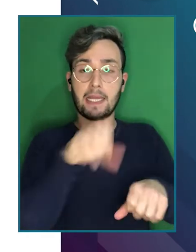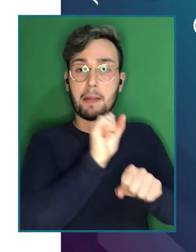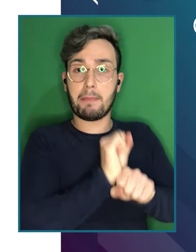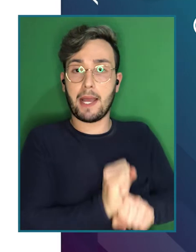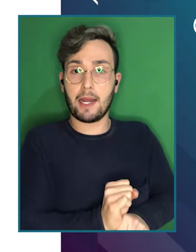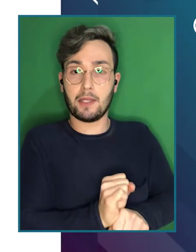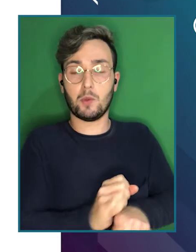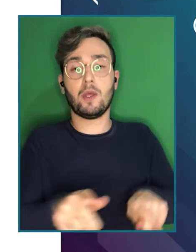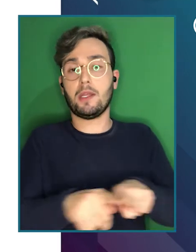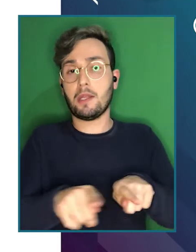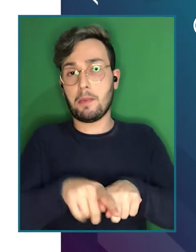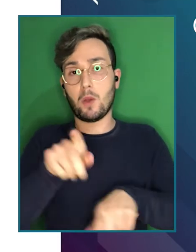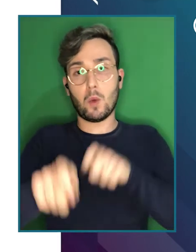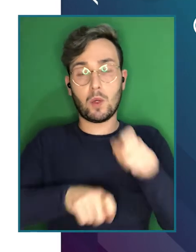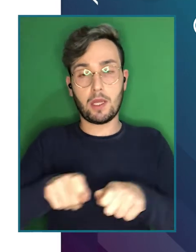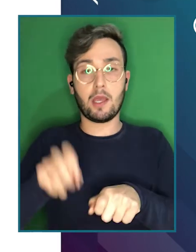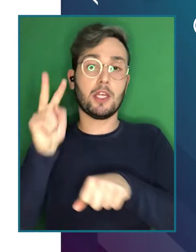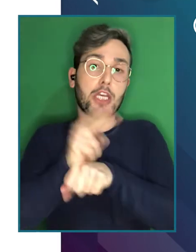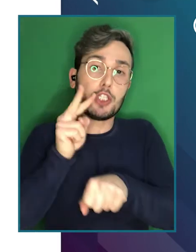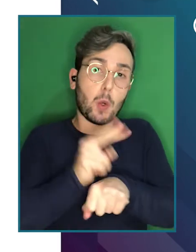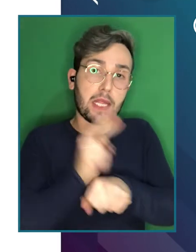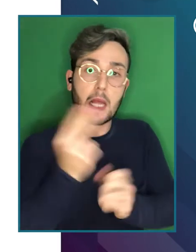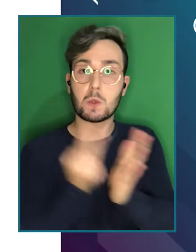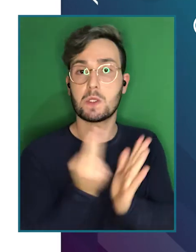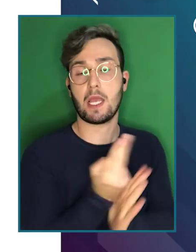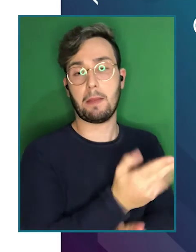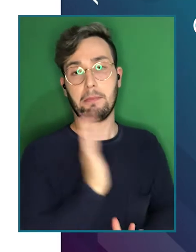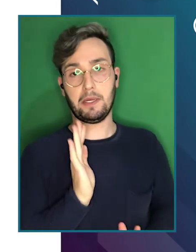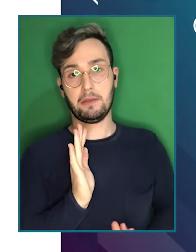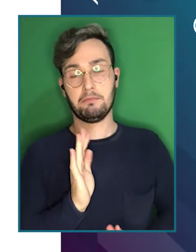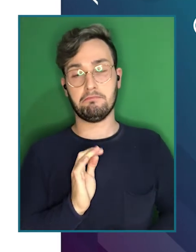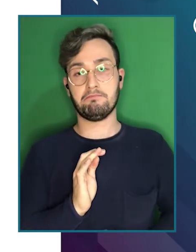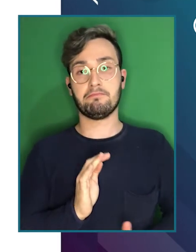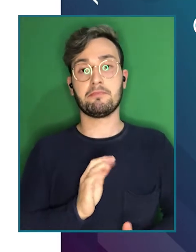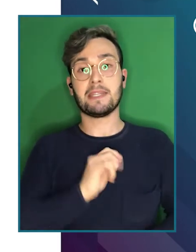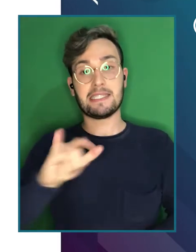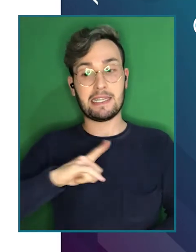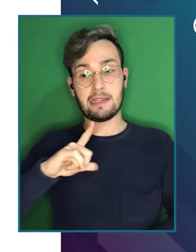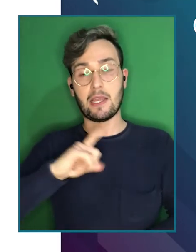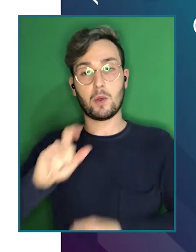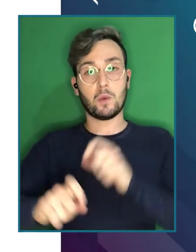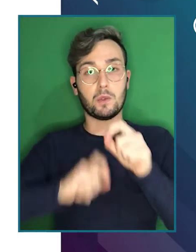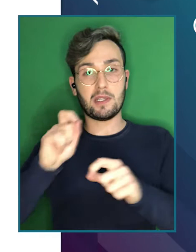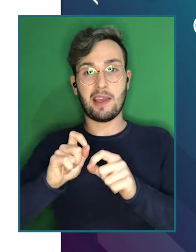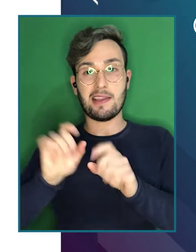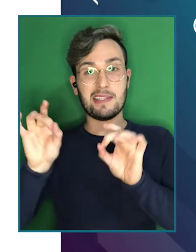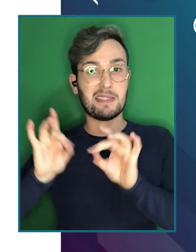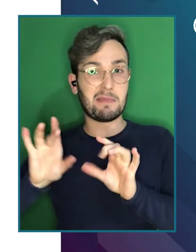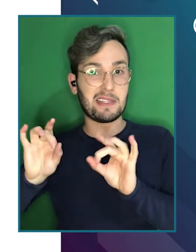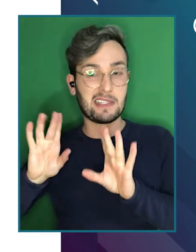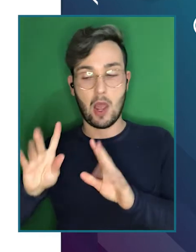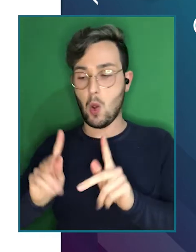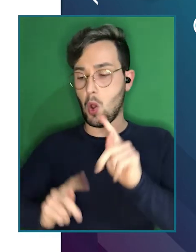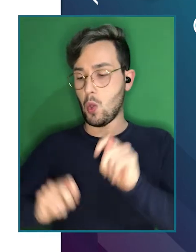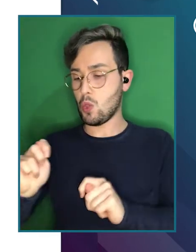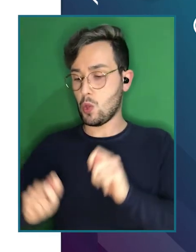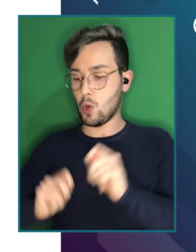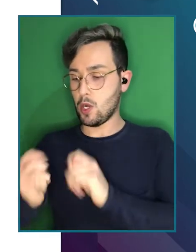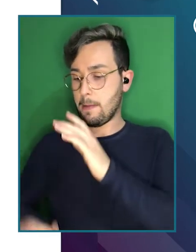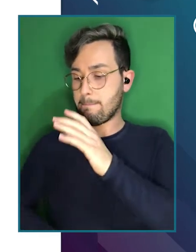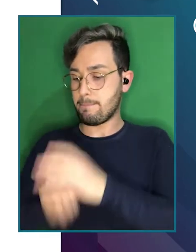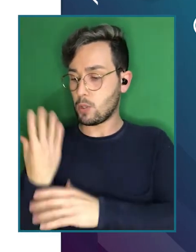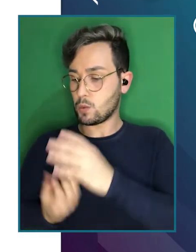máquina parada e, consequentemente, o de manutenção. A inspeção especializada auxilia no controle do